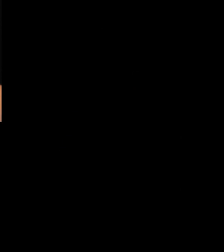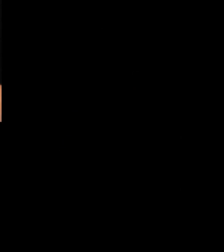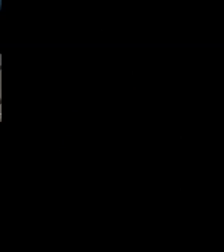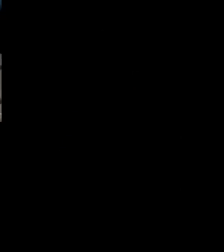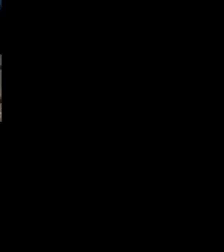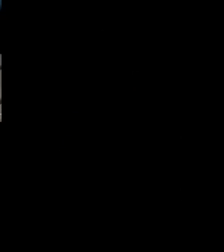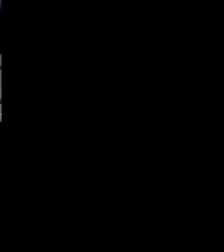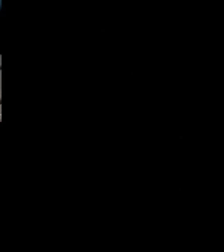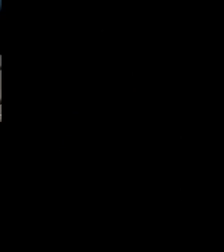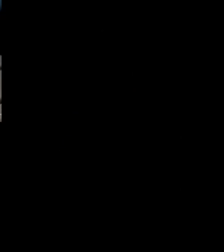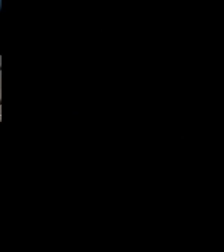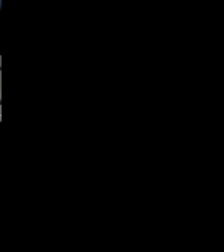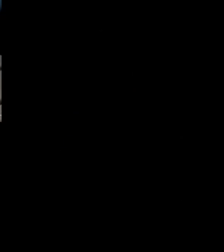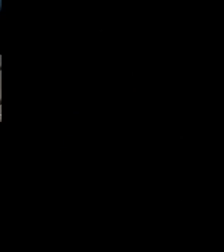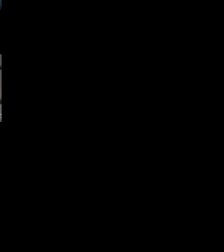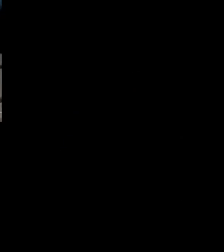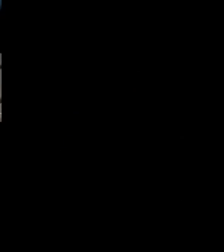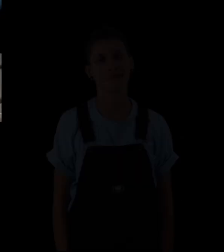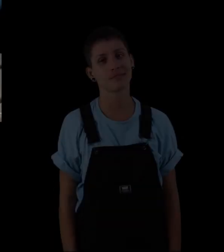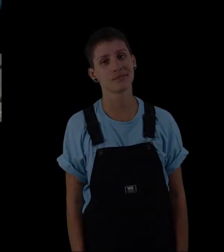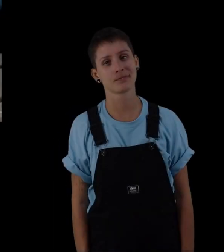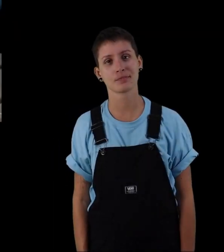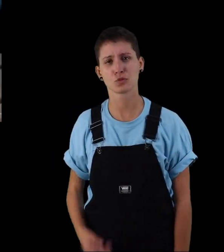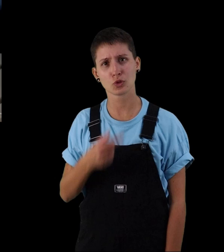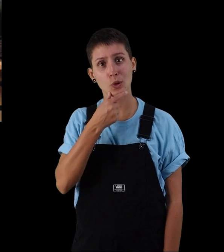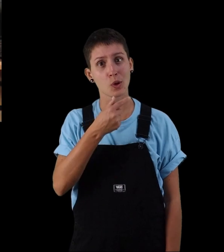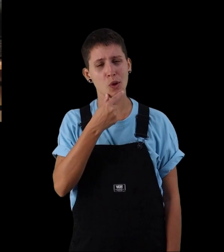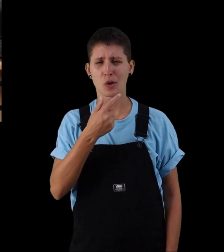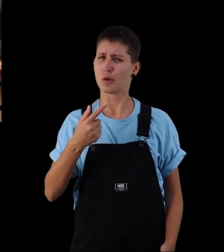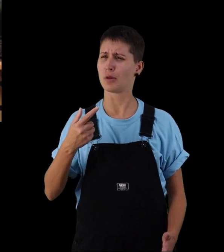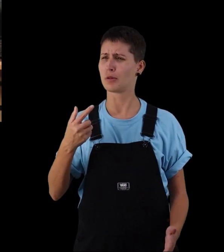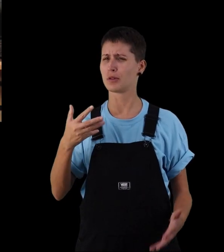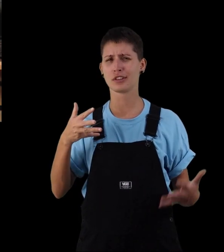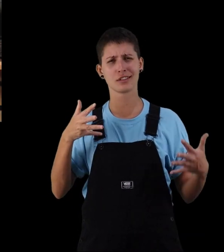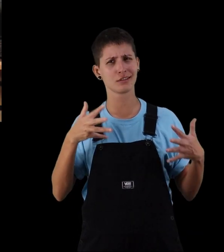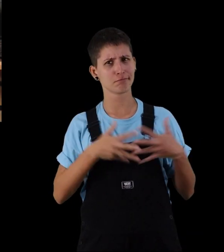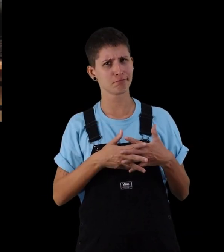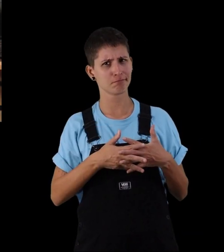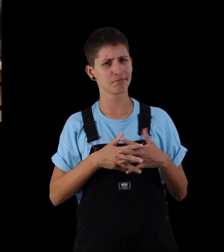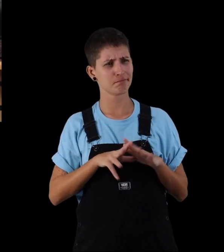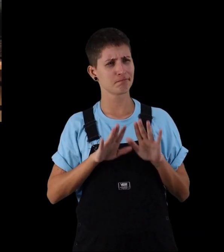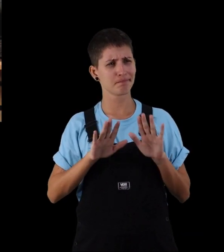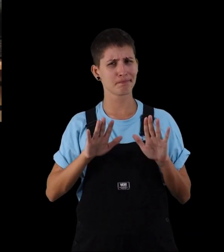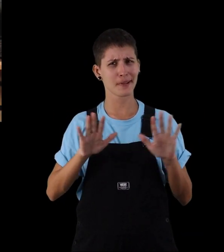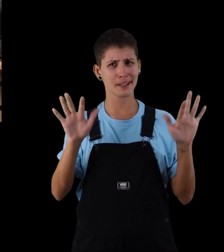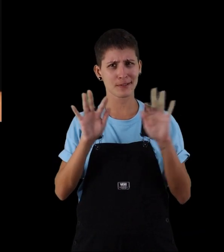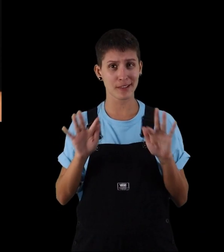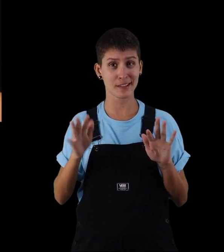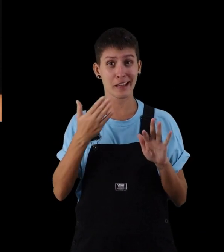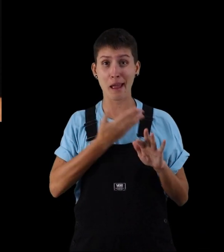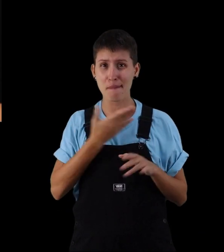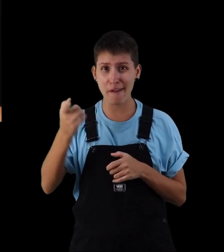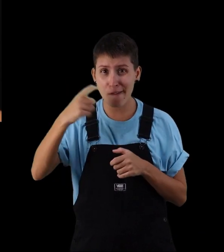por retalhos em azul. O violino está ao lado do boneco. O menino estava confuso, mas feliz.